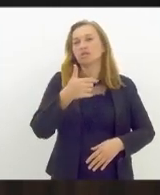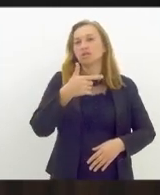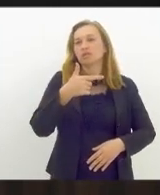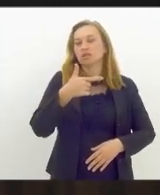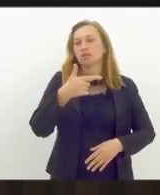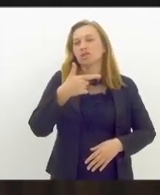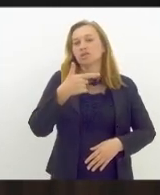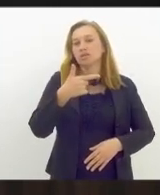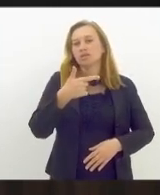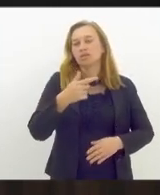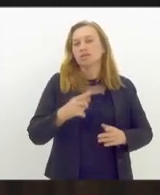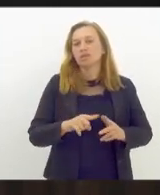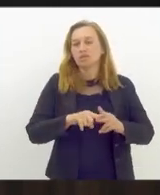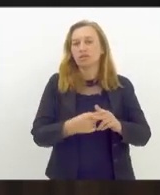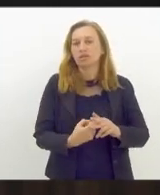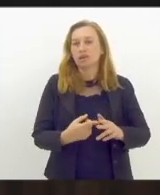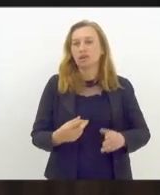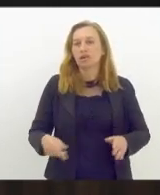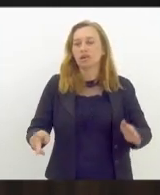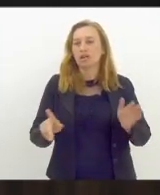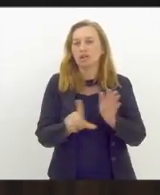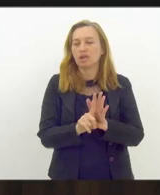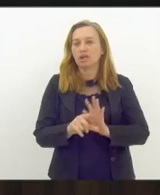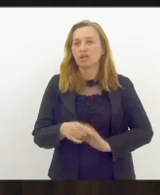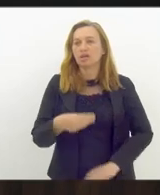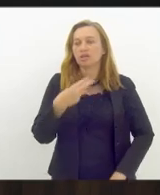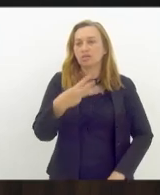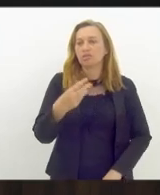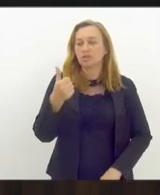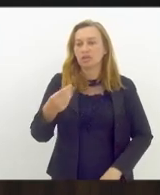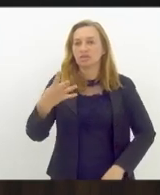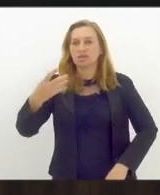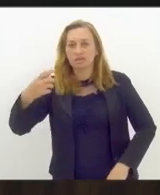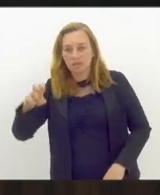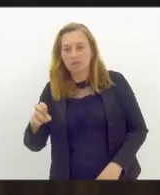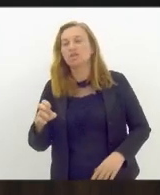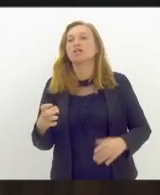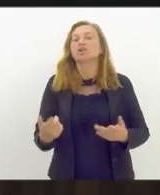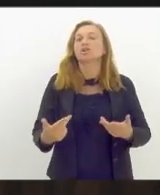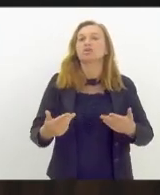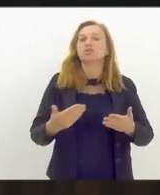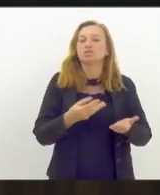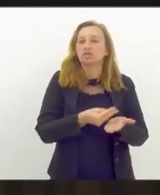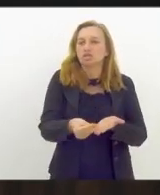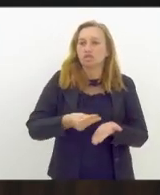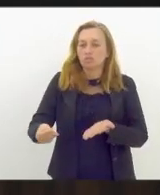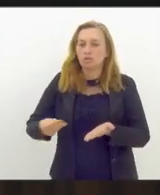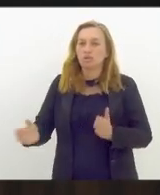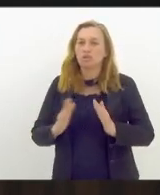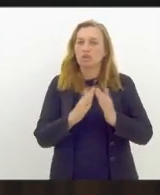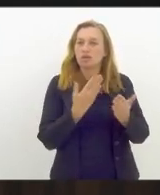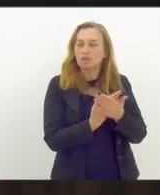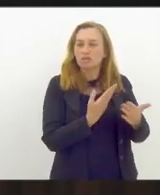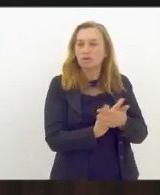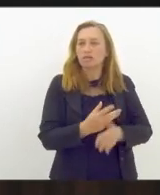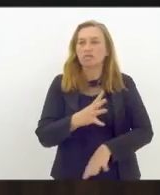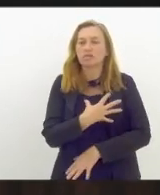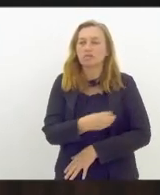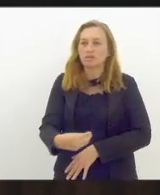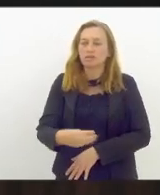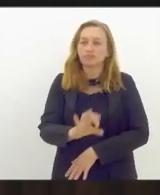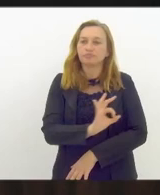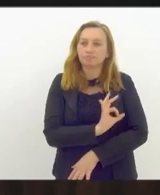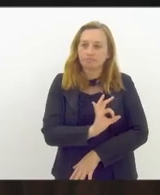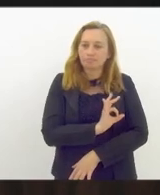6.433, institui cotas de ingresso nas escolas técnicas do Estado do Rio de Janeiro aos filhos policiais, civis, militares,